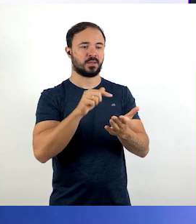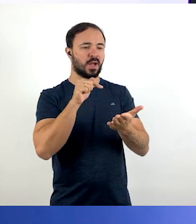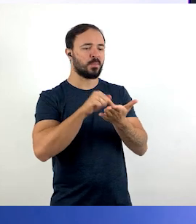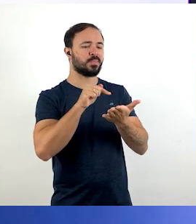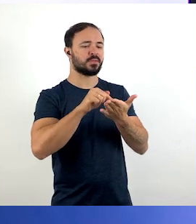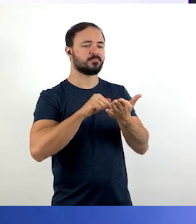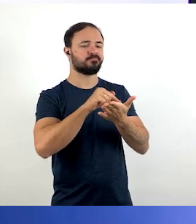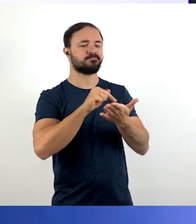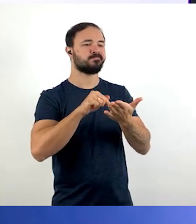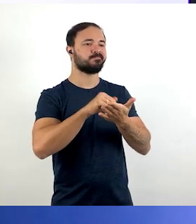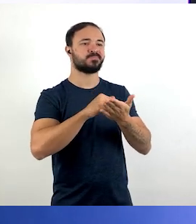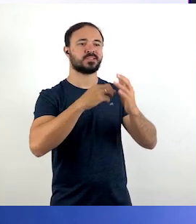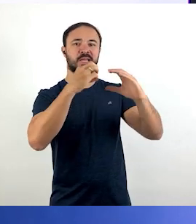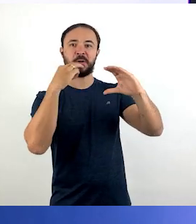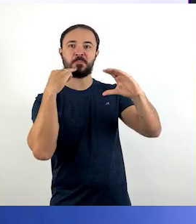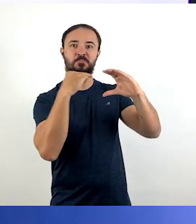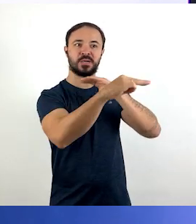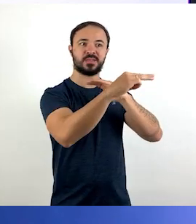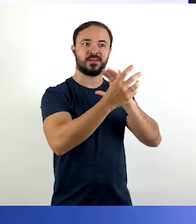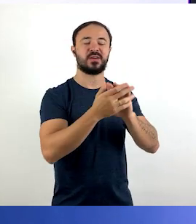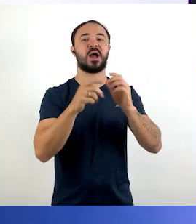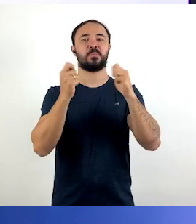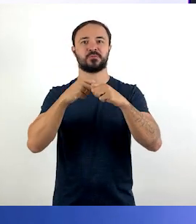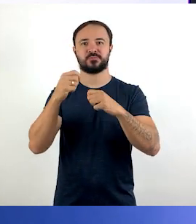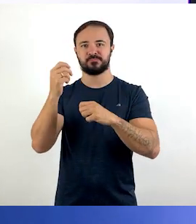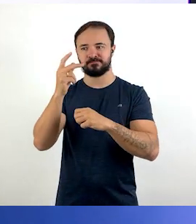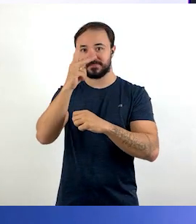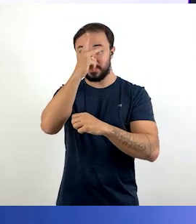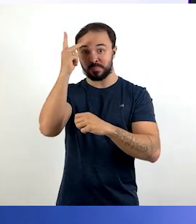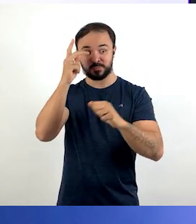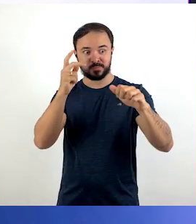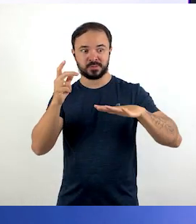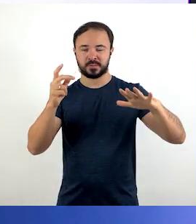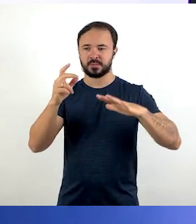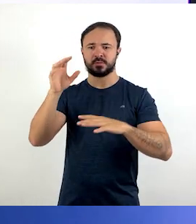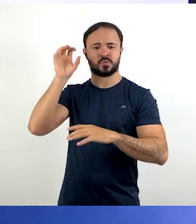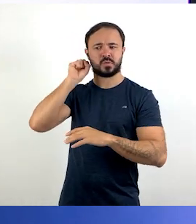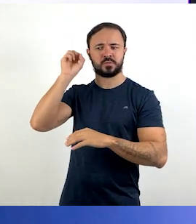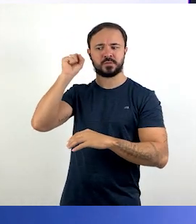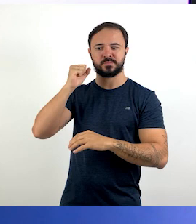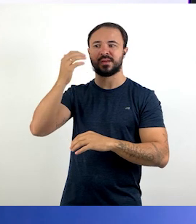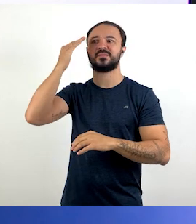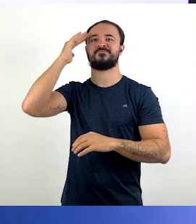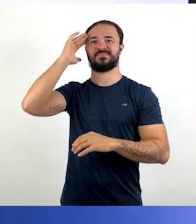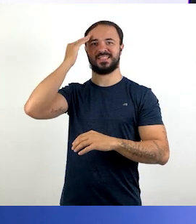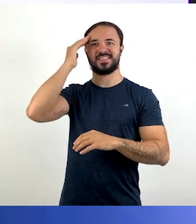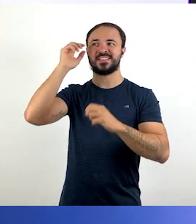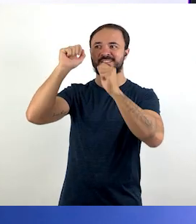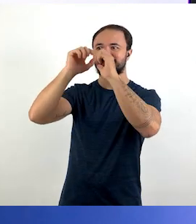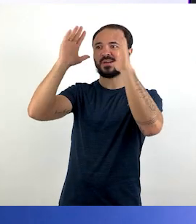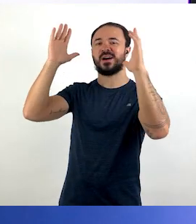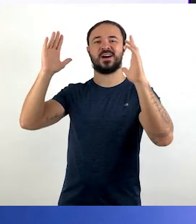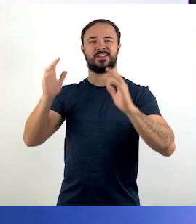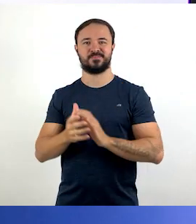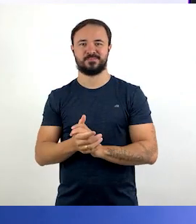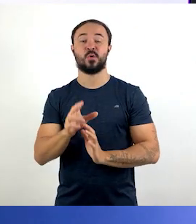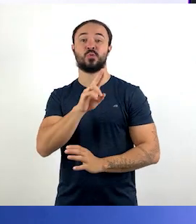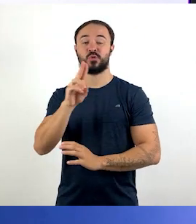e a mensagem possa ser captada e decifrada. Então nós tínhamos um código chamado código Morse.